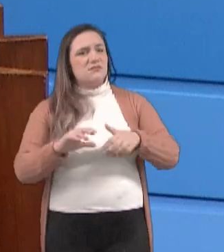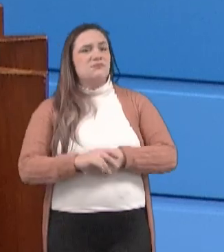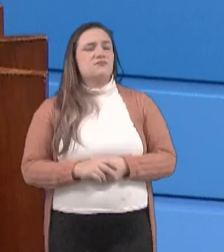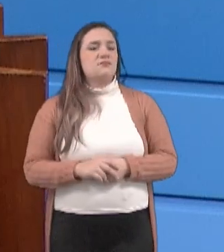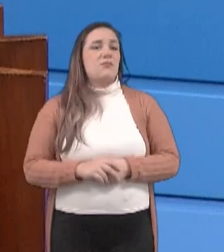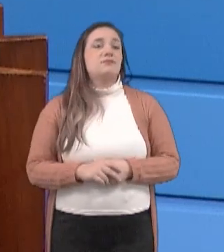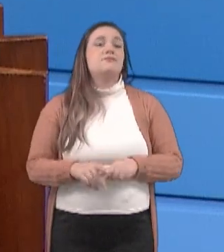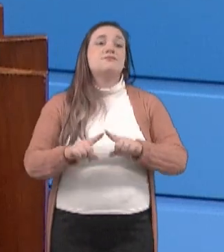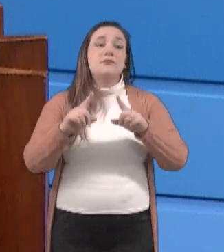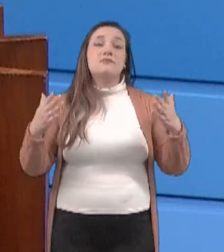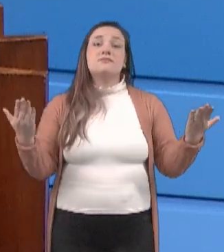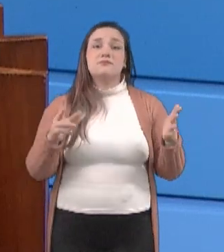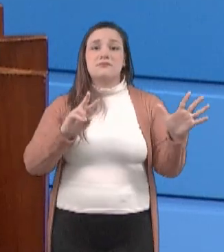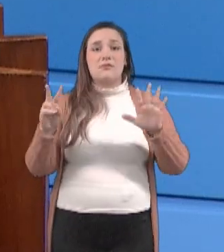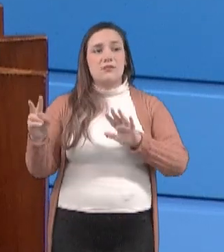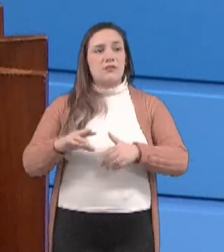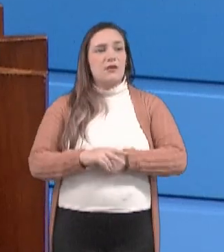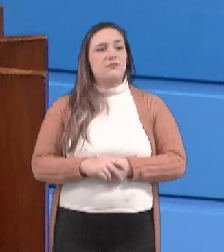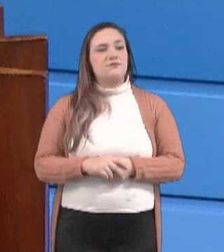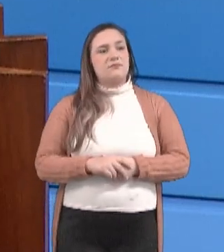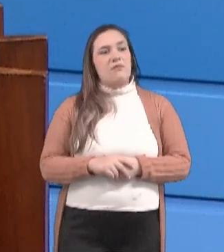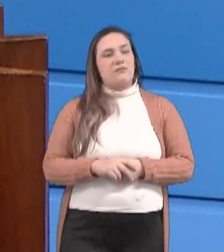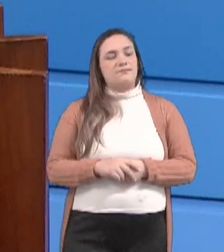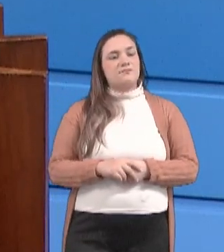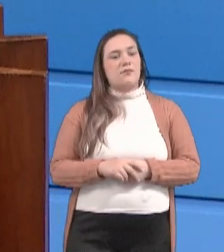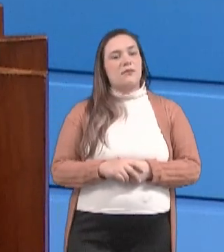E essa semana,